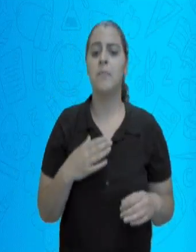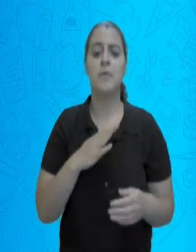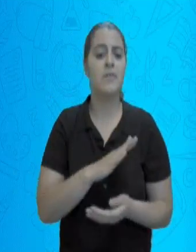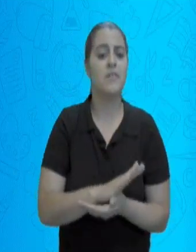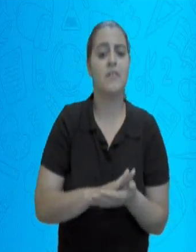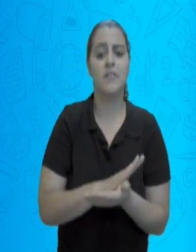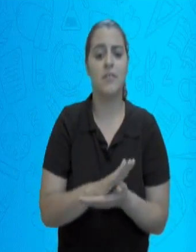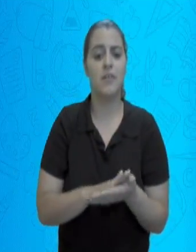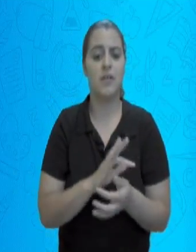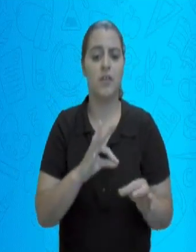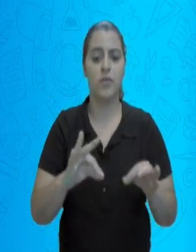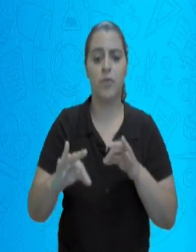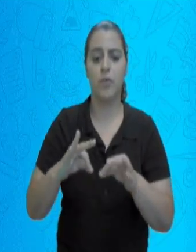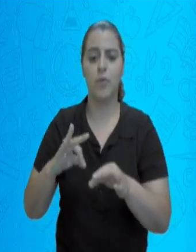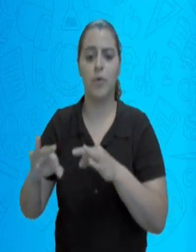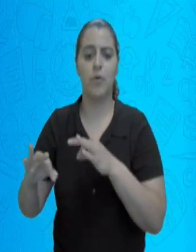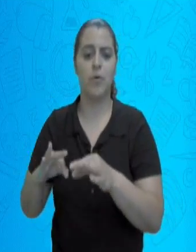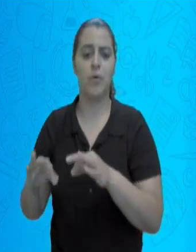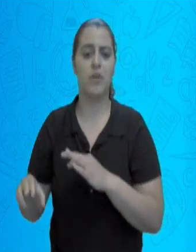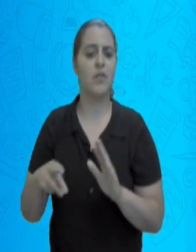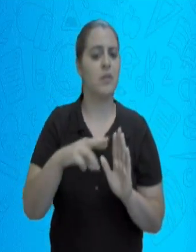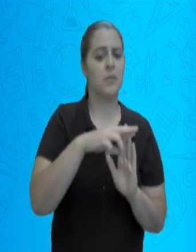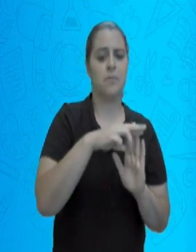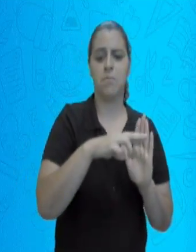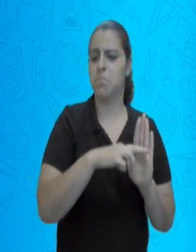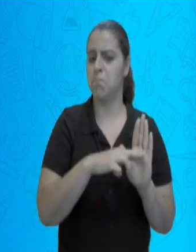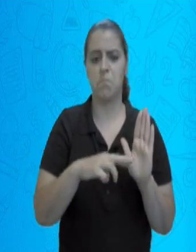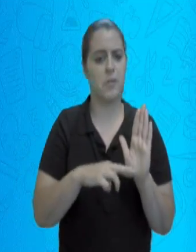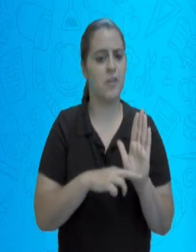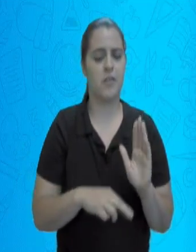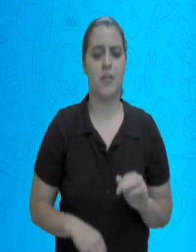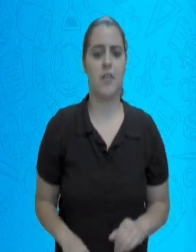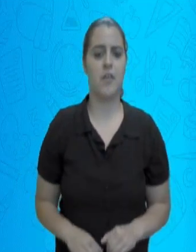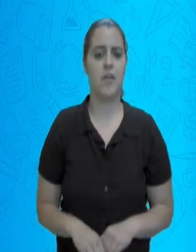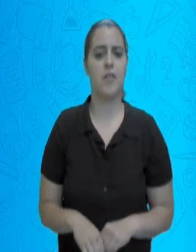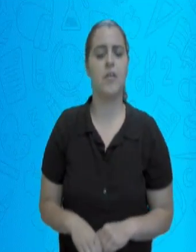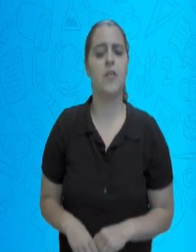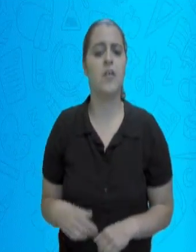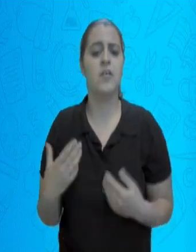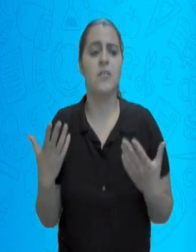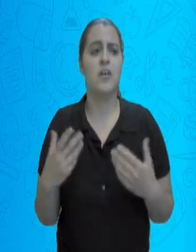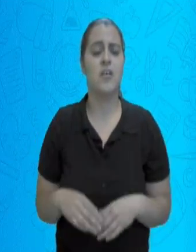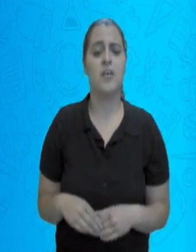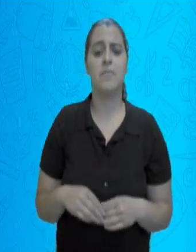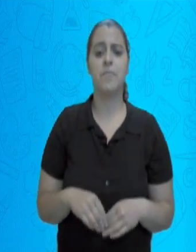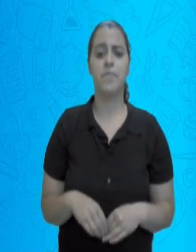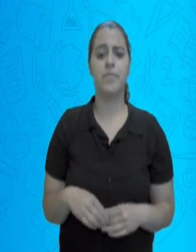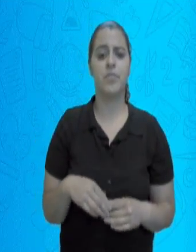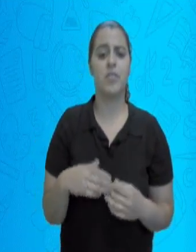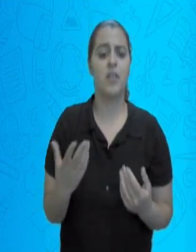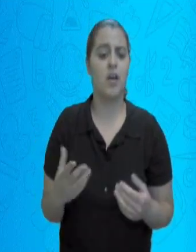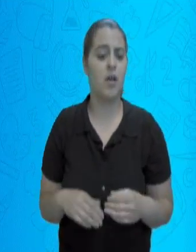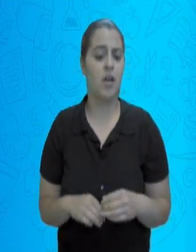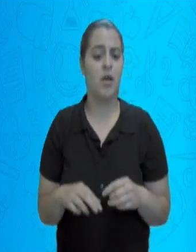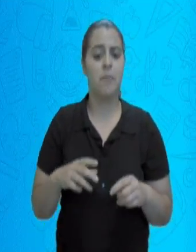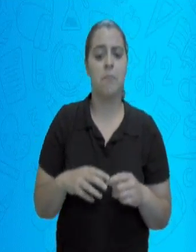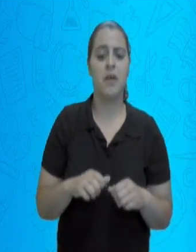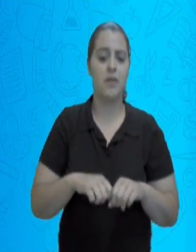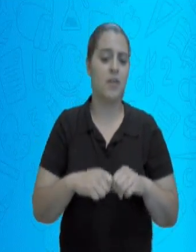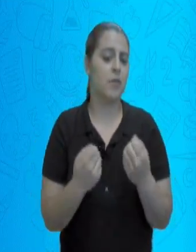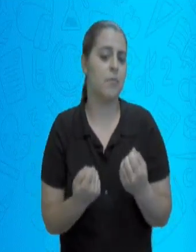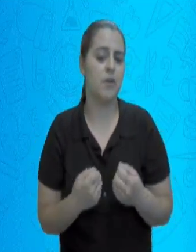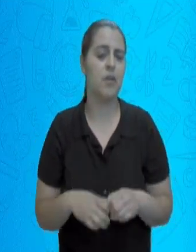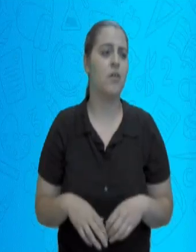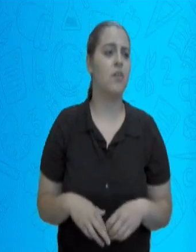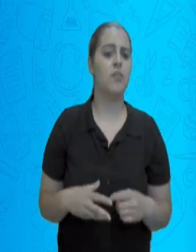desordenadamente, não seguem essas regras, não seguem essas normas. E aí acabam acontecendo situações